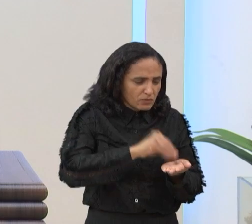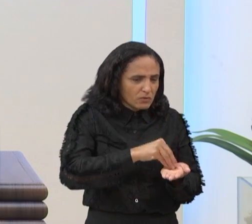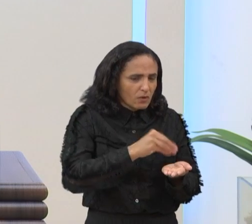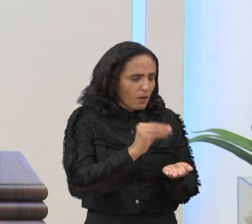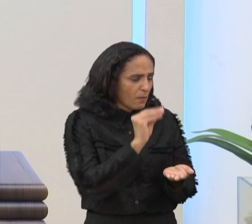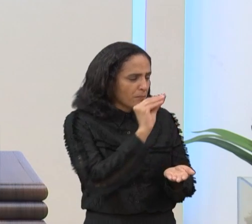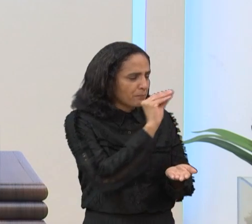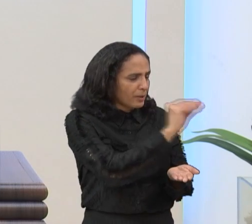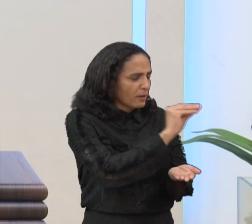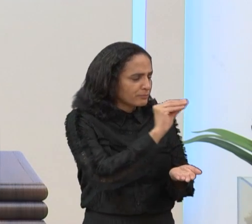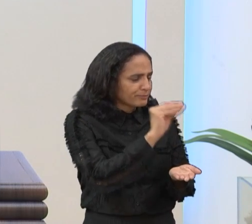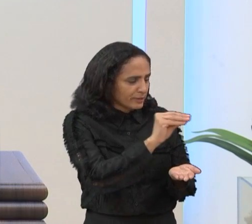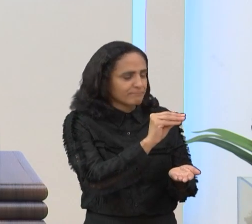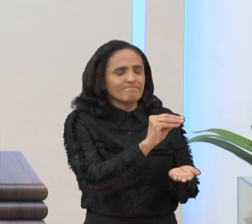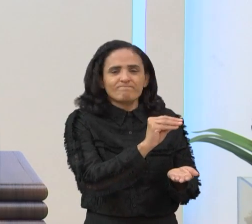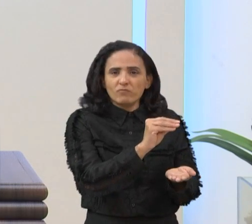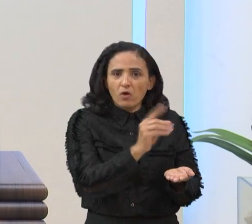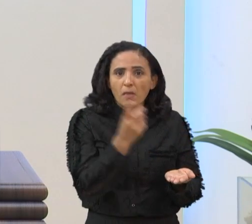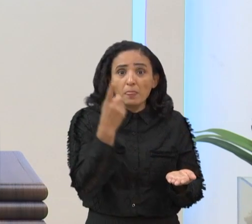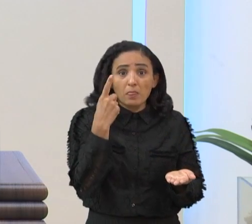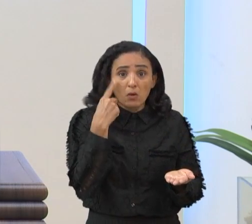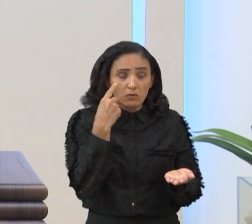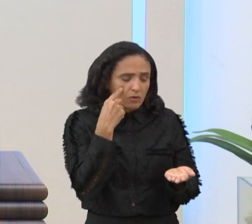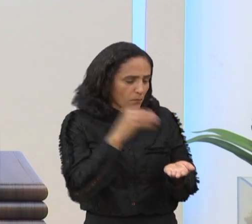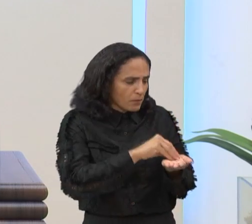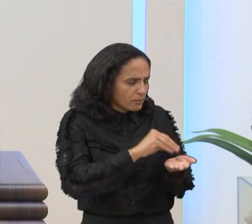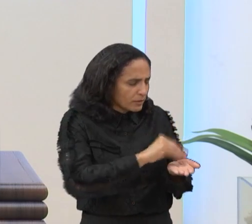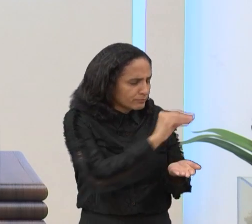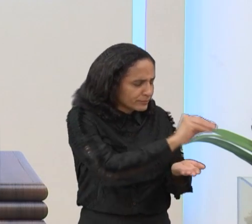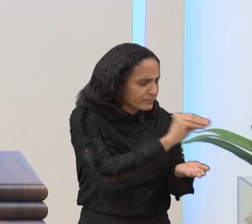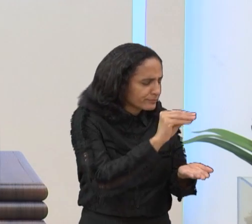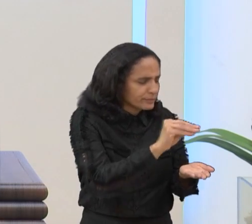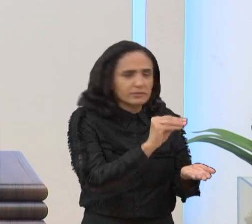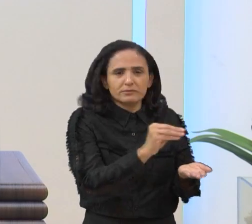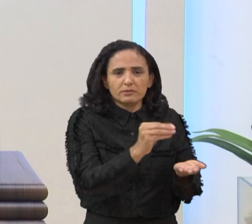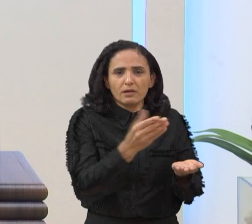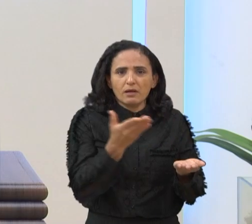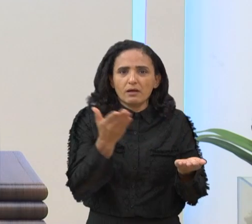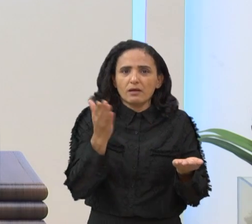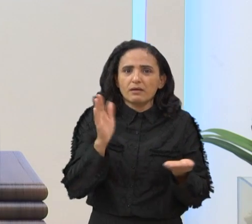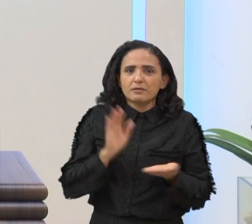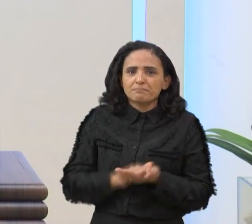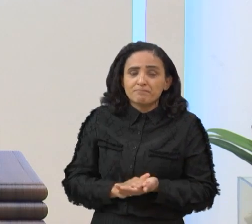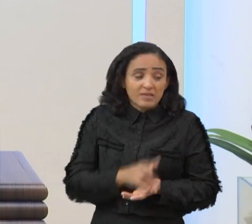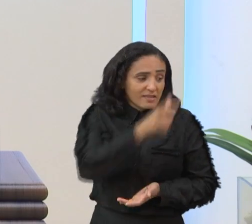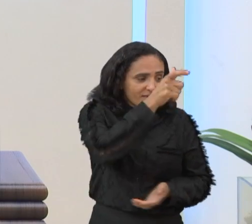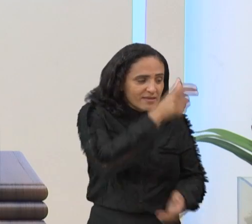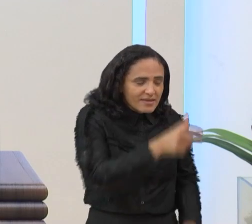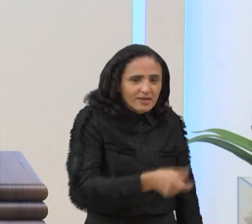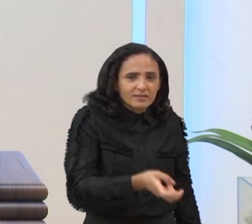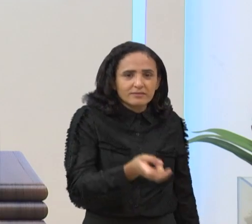e colocou nos olhos do cego. E o cego